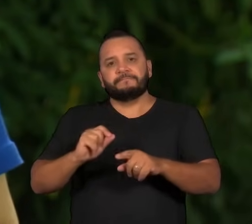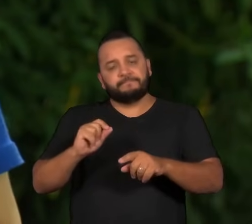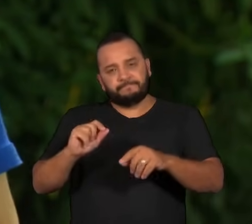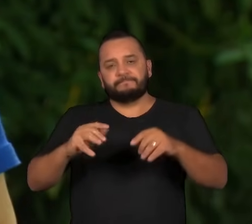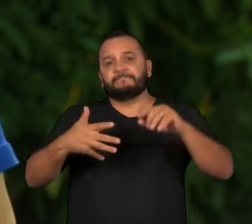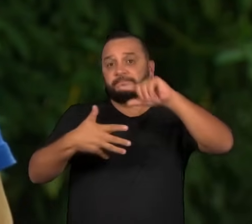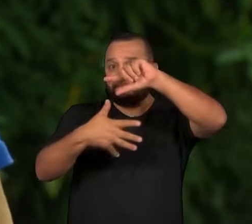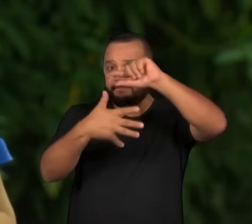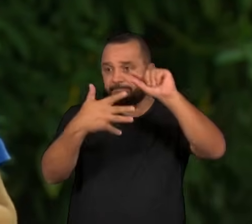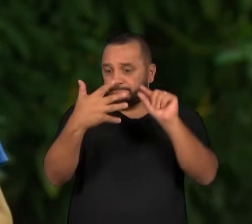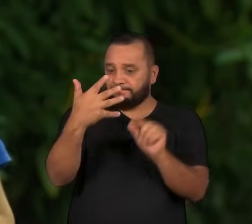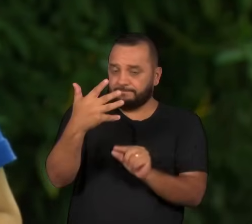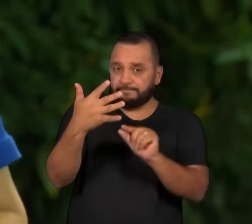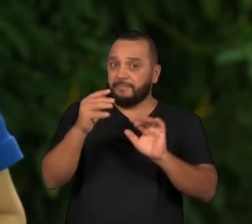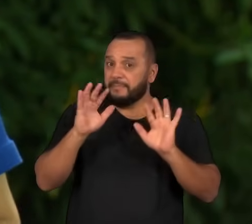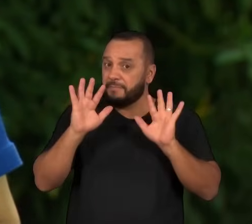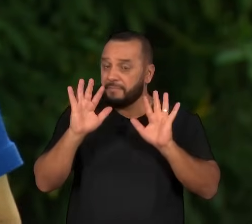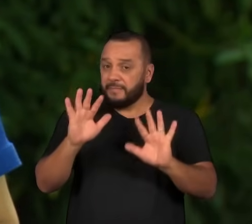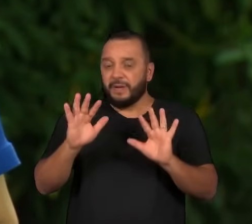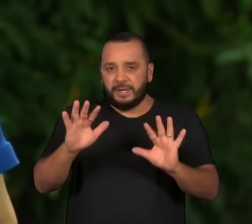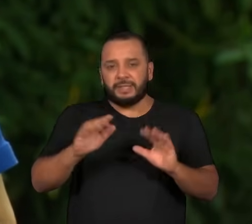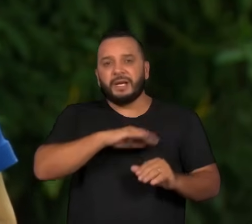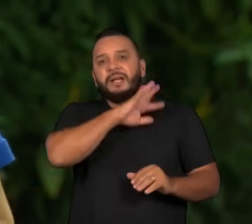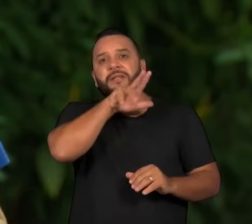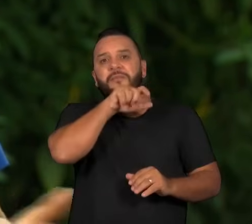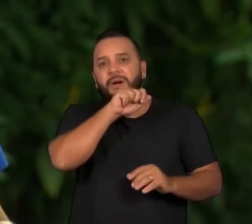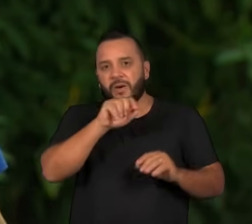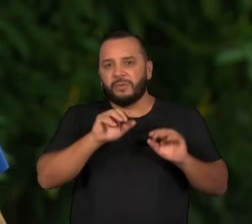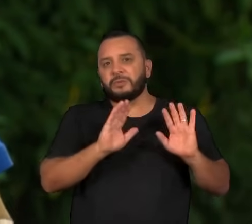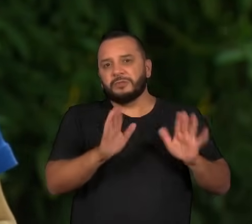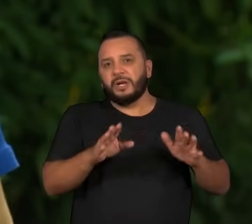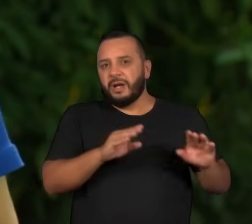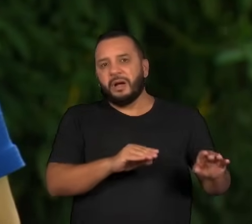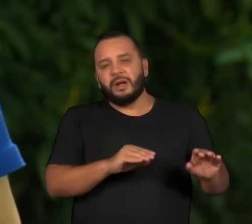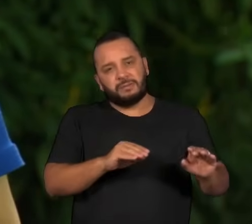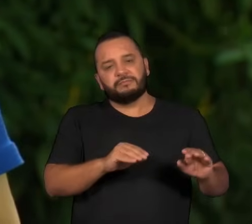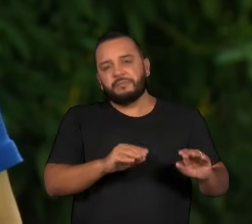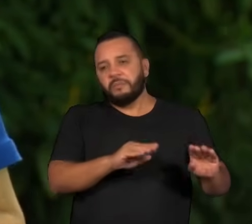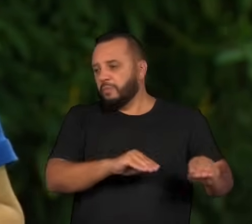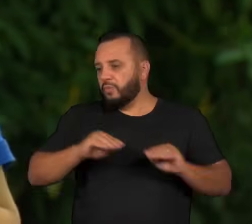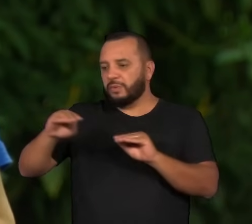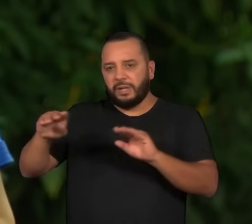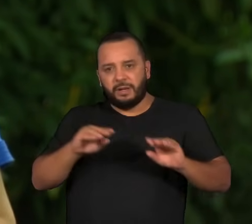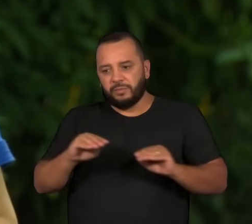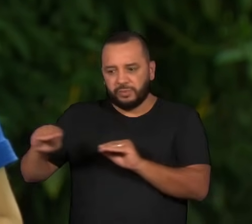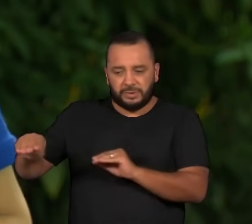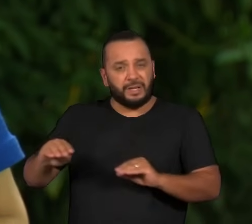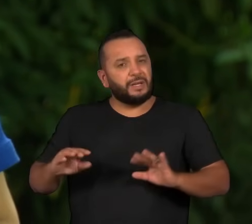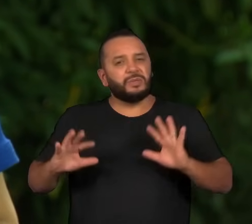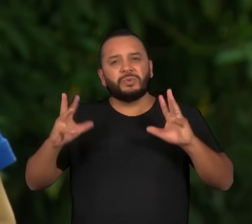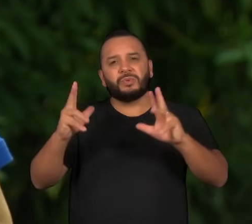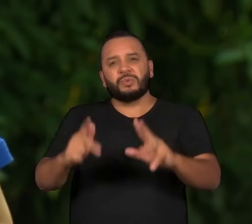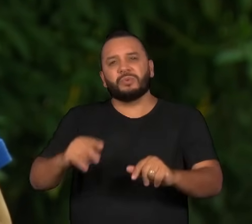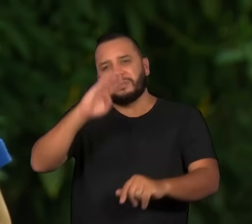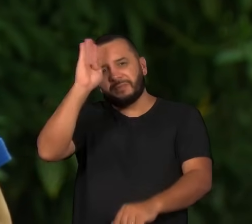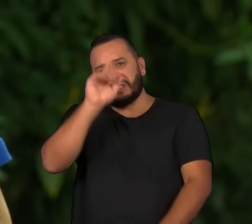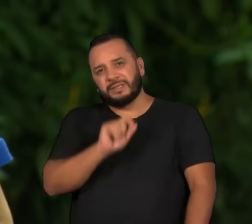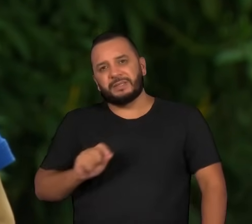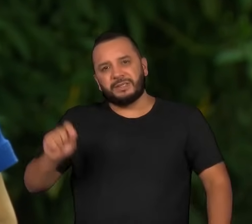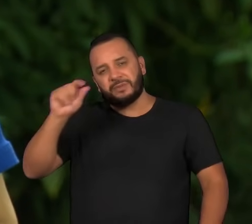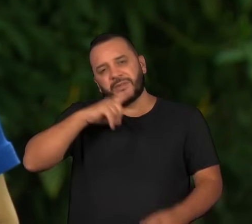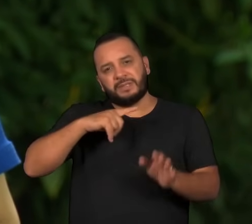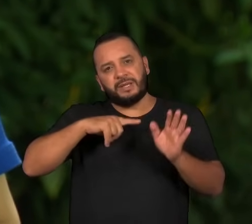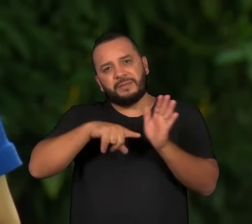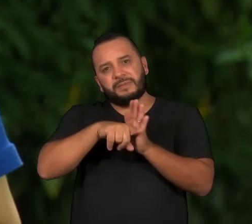espécies devem ocorrer em todas as regiões naturais. Para chegar a essa conclusão, eles analisaram mais de 2.000